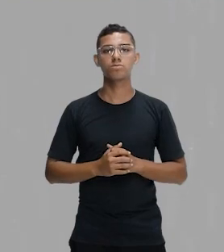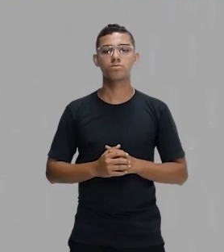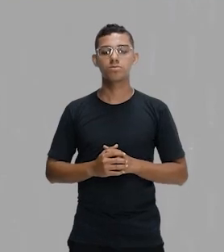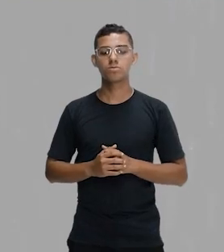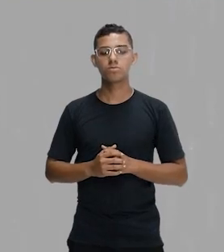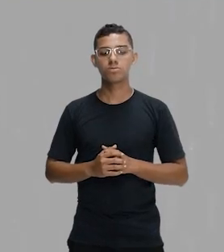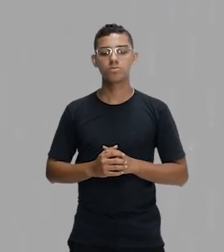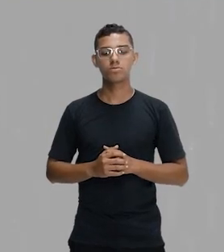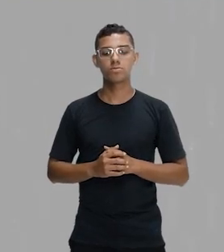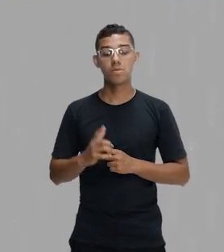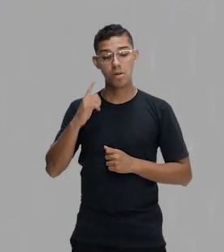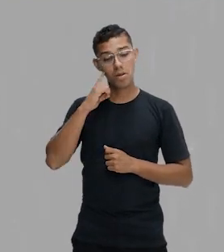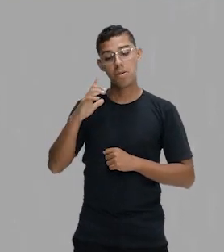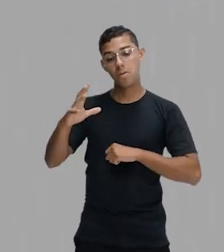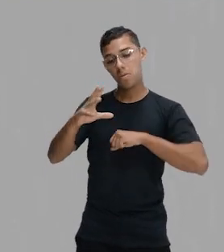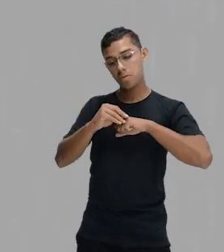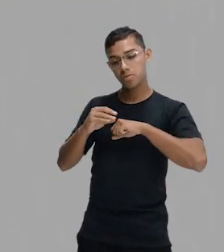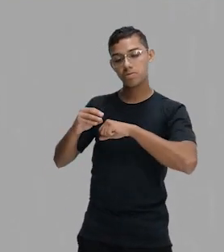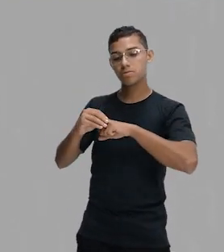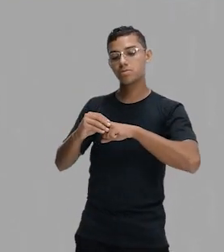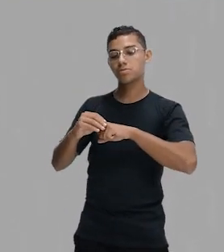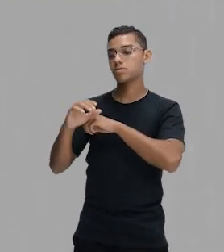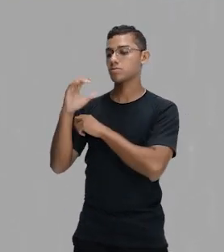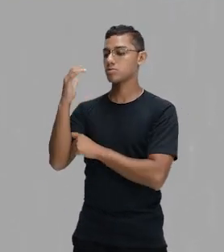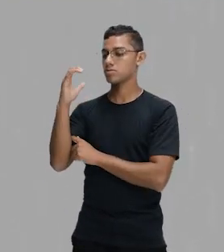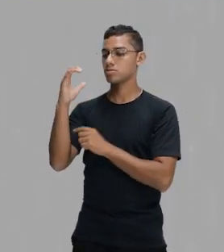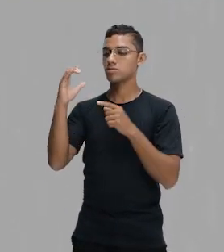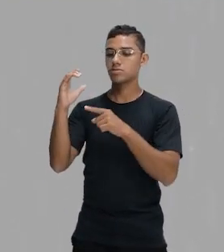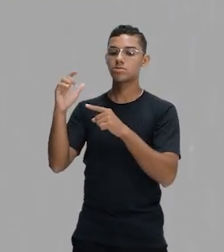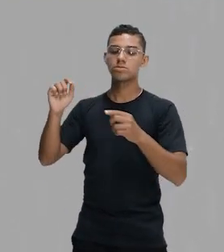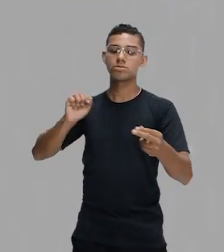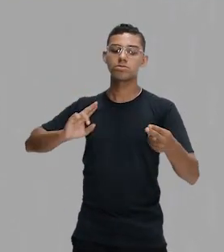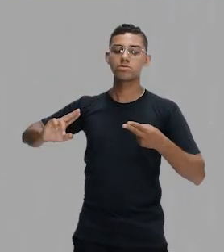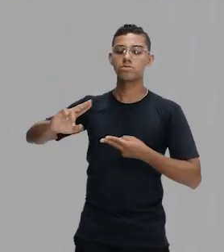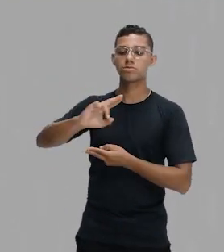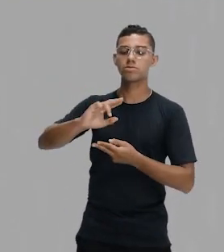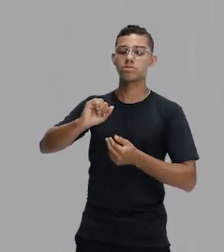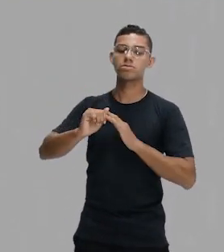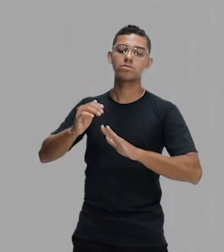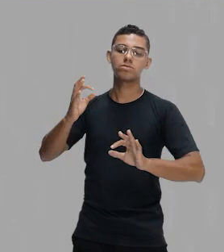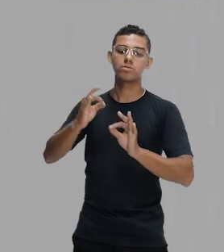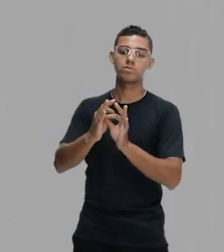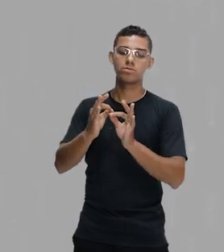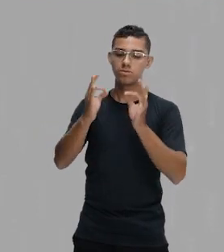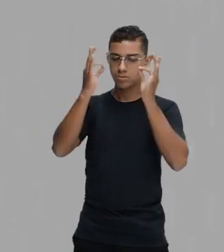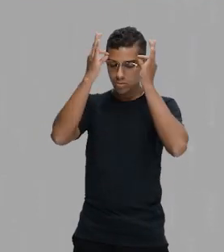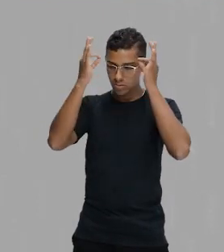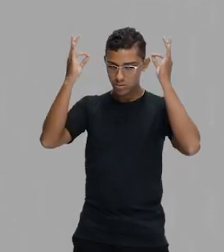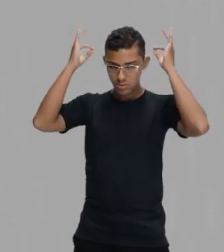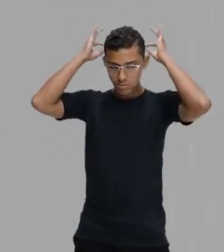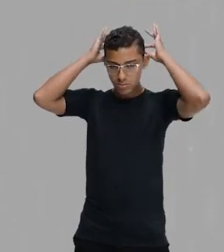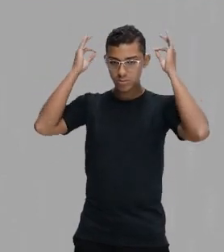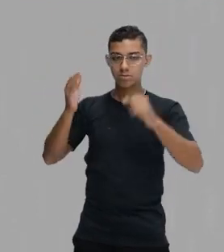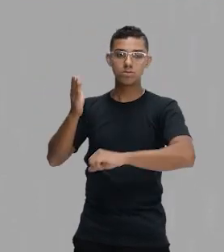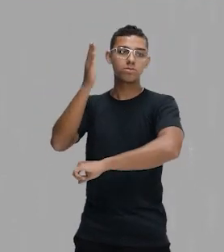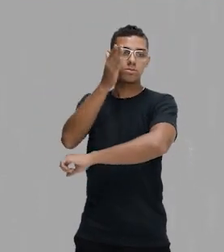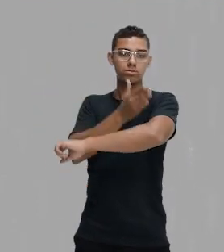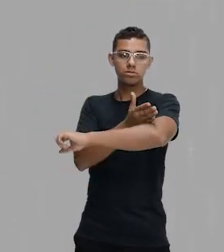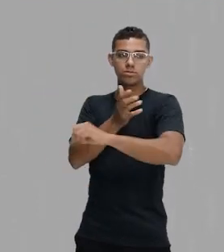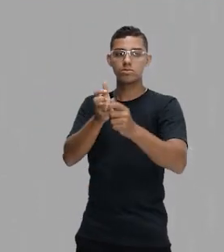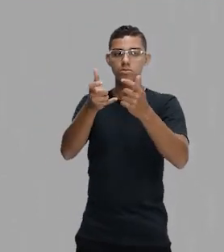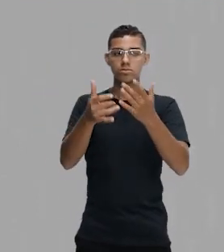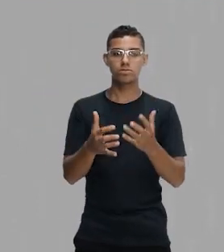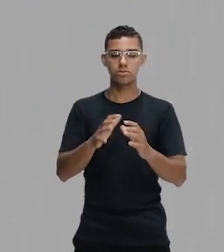Então, esses conhecimentos astronômicos da Grécia Antiga que influenciaram sobre a esfericidade da